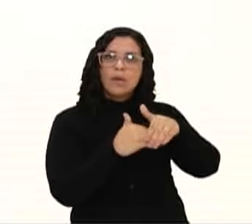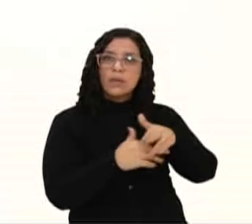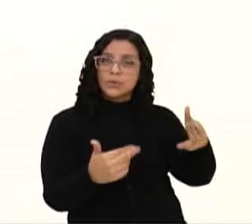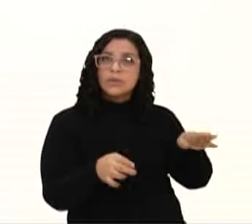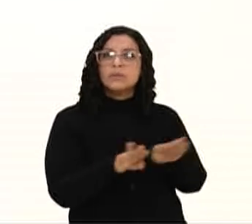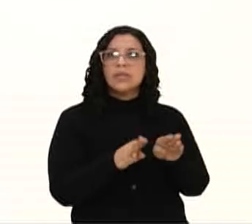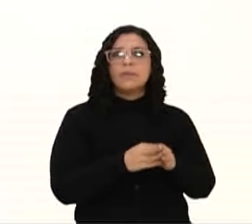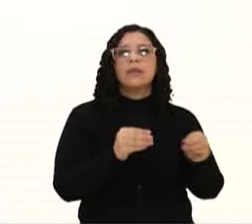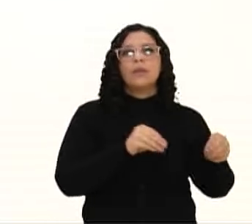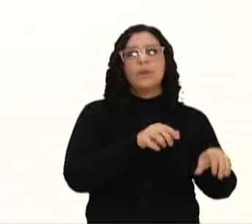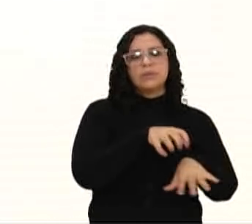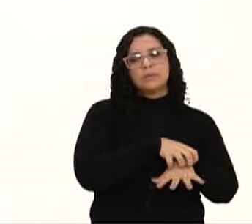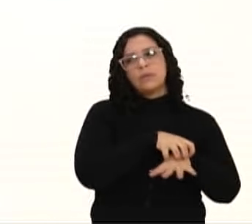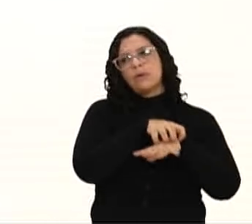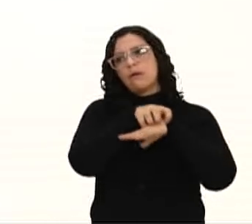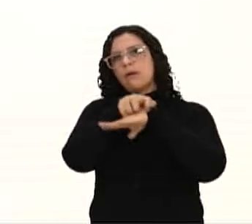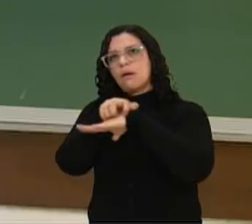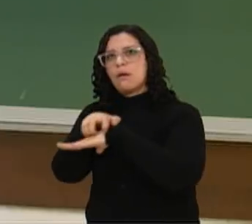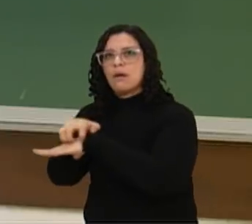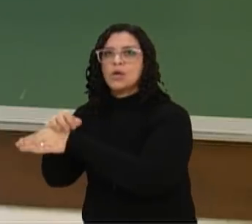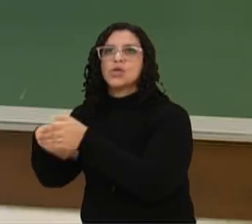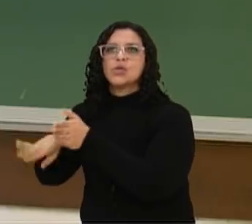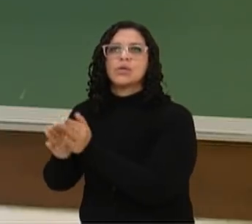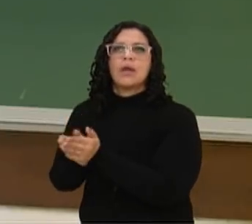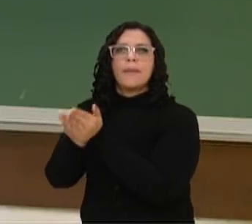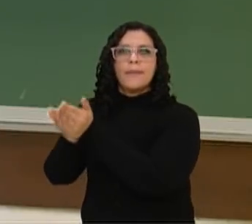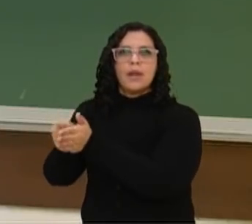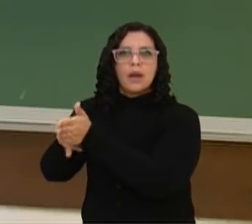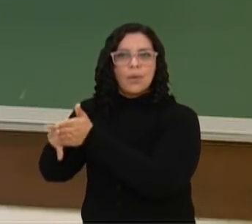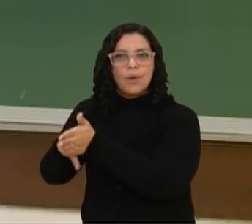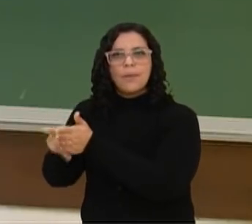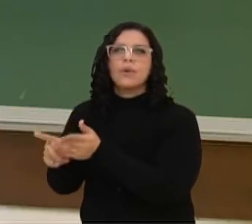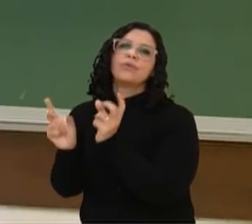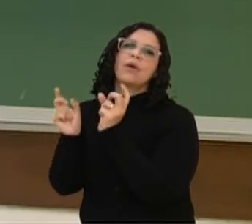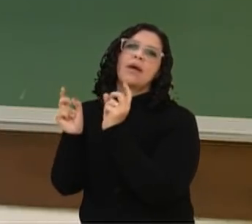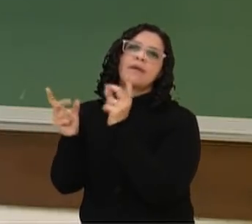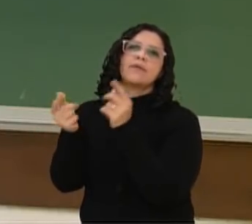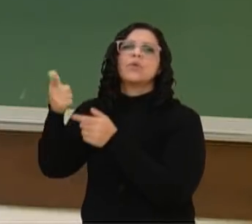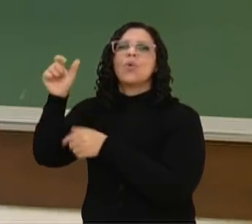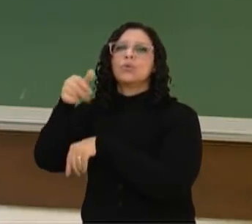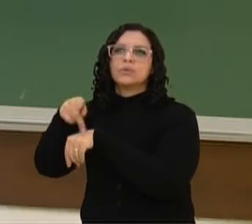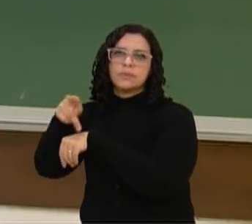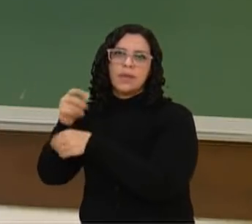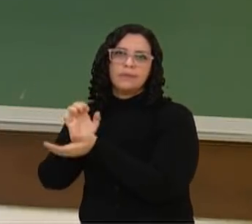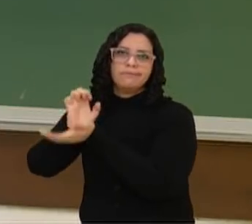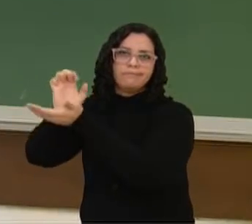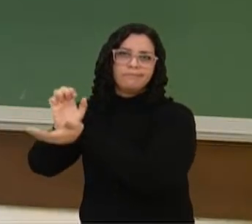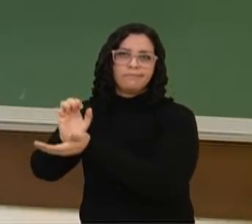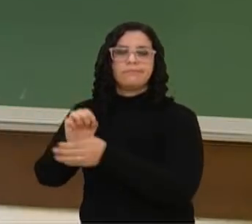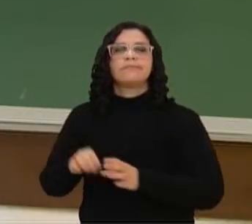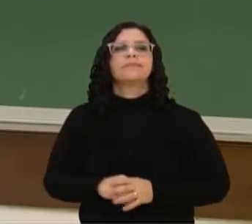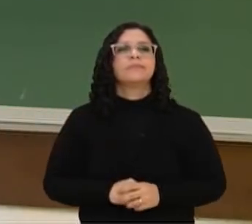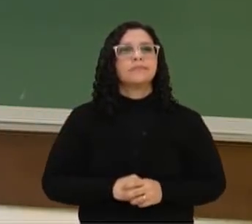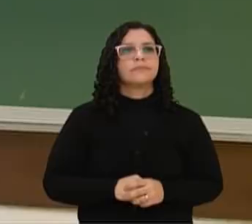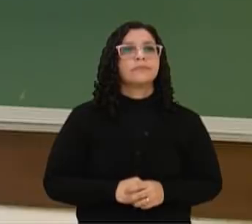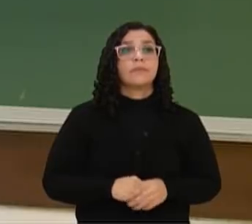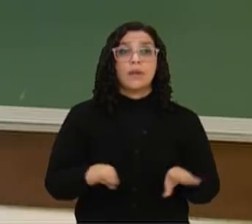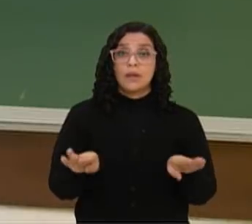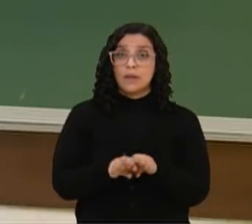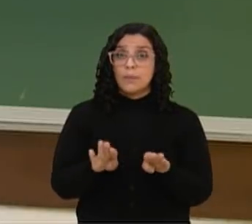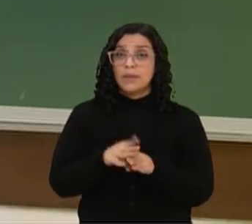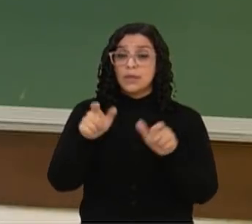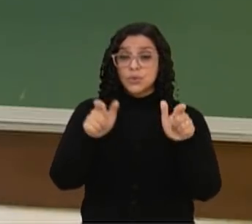depois são encaminhadas para o Porto de Paranaguá também, para ser mandado para outras partes do Brasil ou do mundo, né?